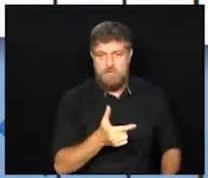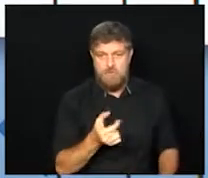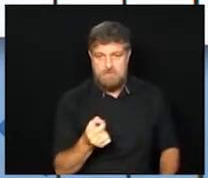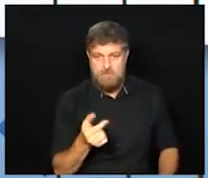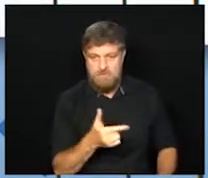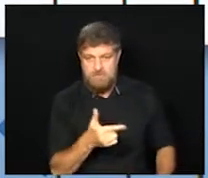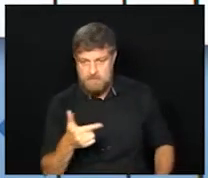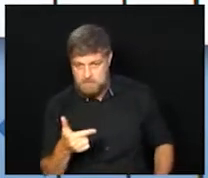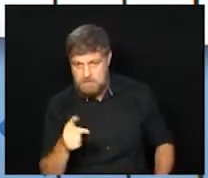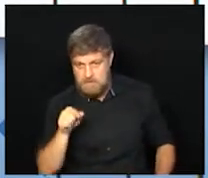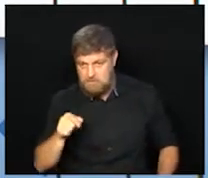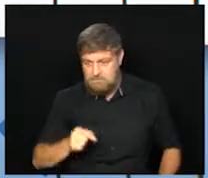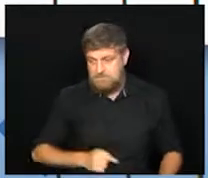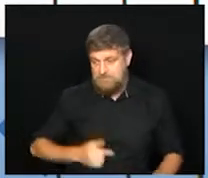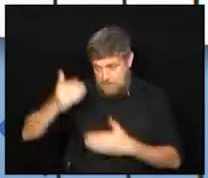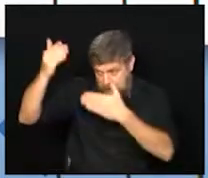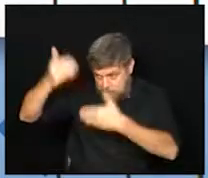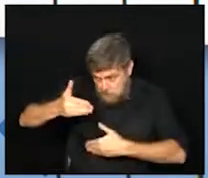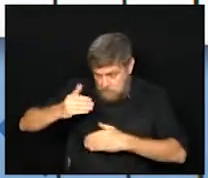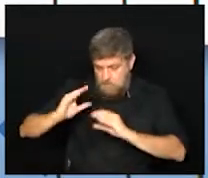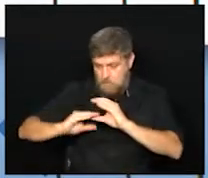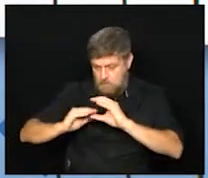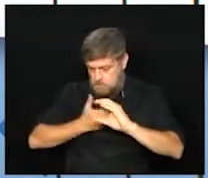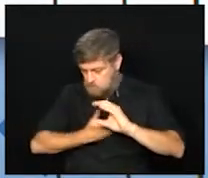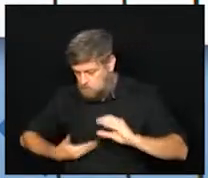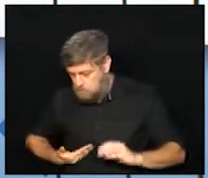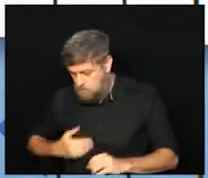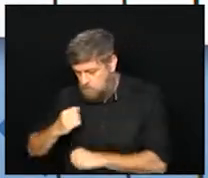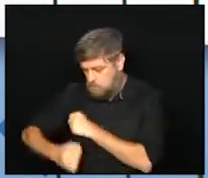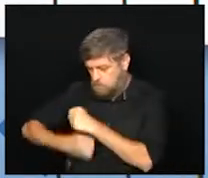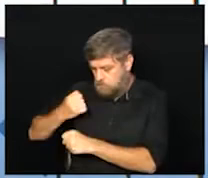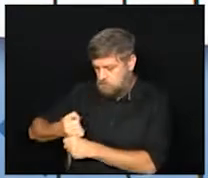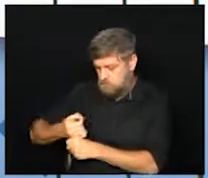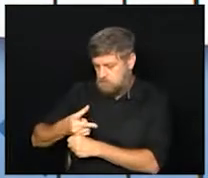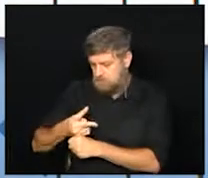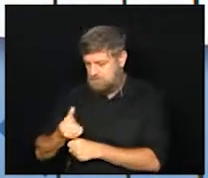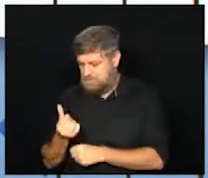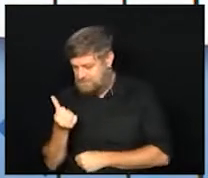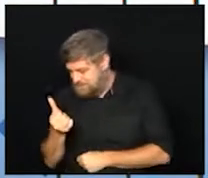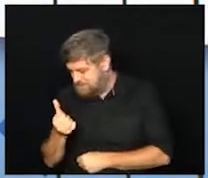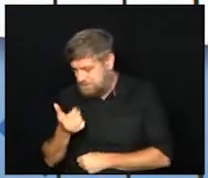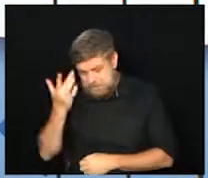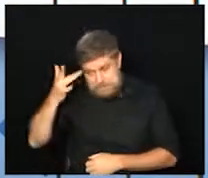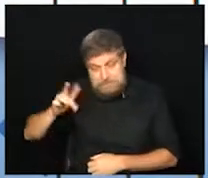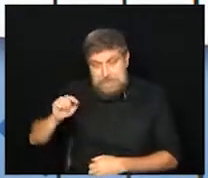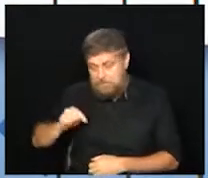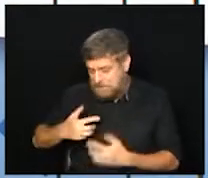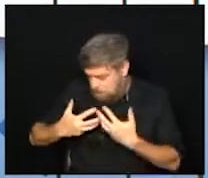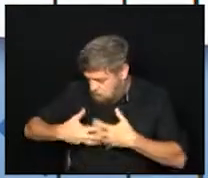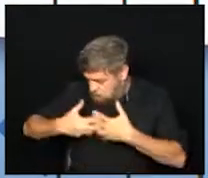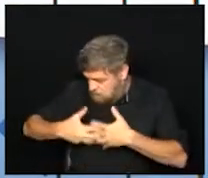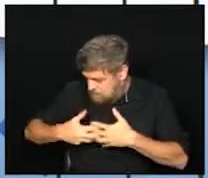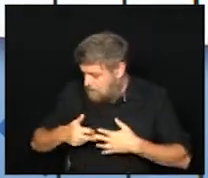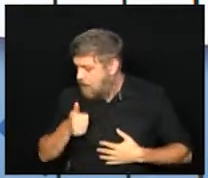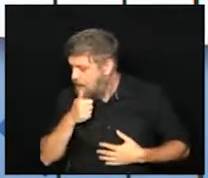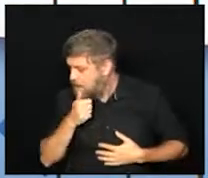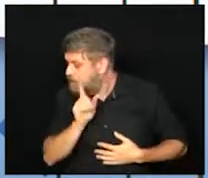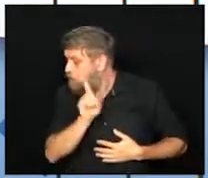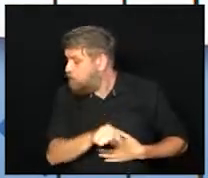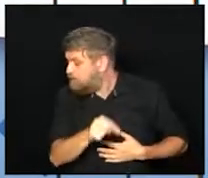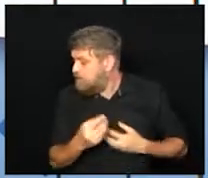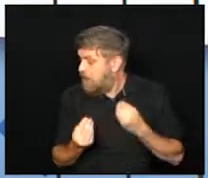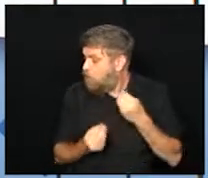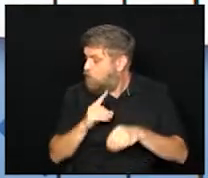você prestou algum concurso de 2016 para cá e não sabe se esse concurso está valendo ou não, como ficaram